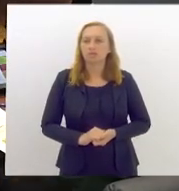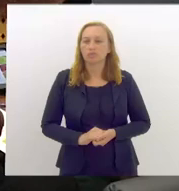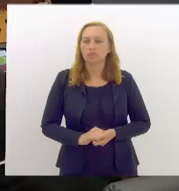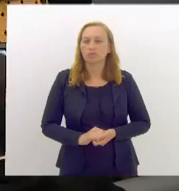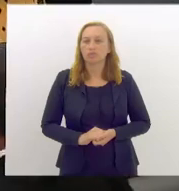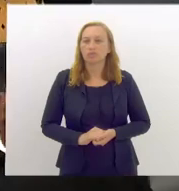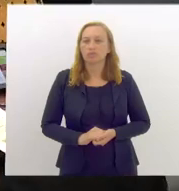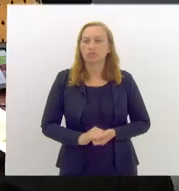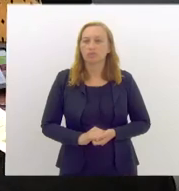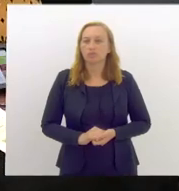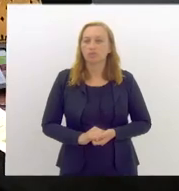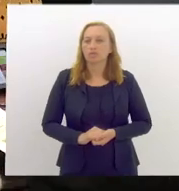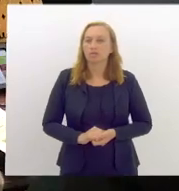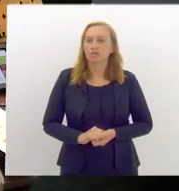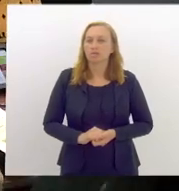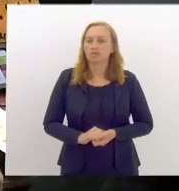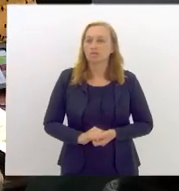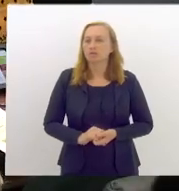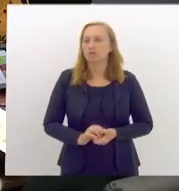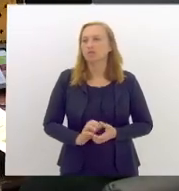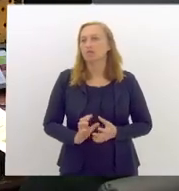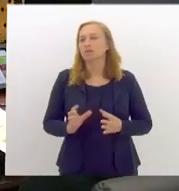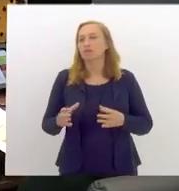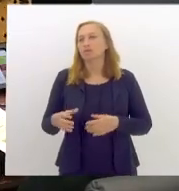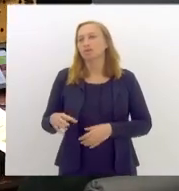ponta Esquerda do time Daleste